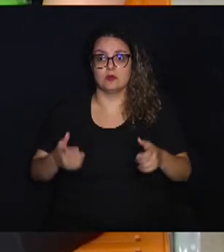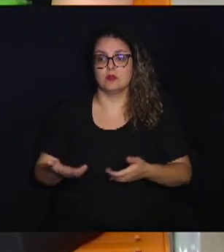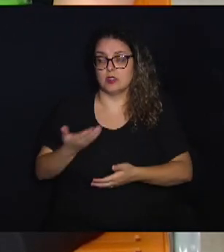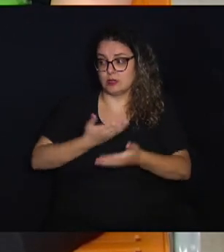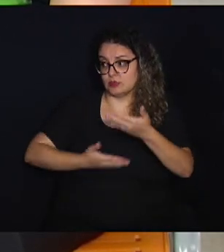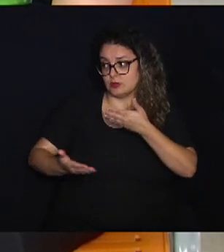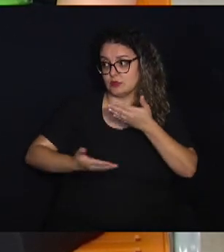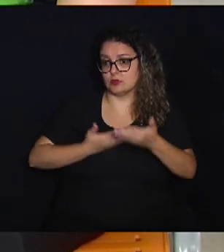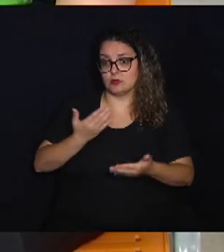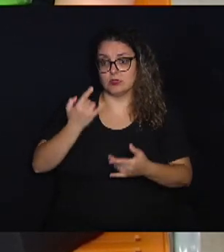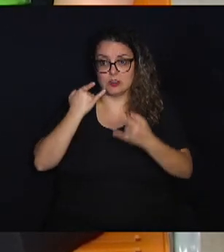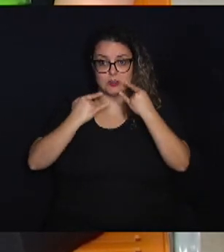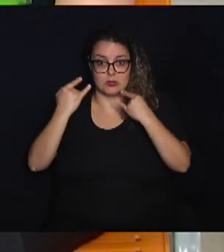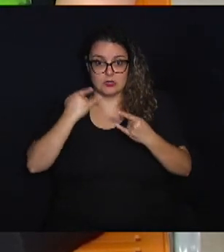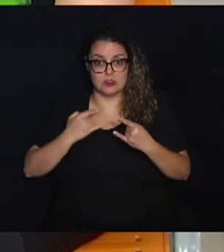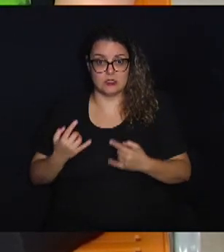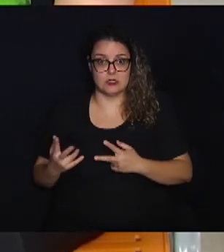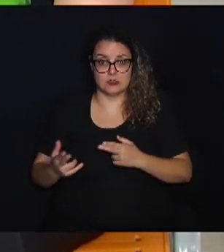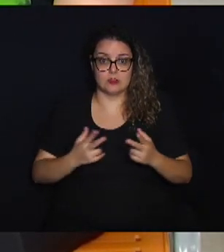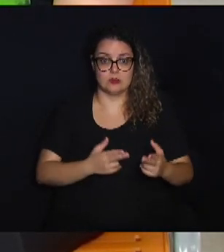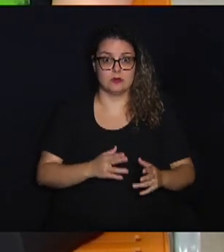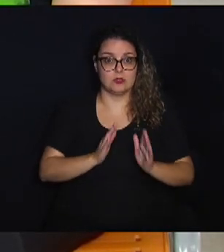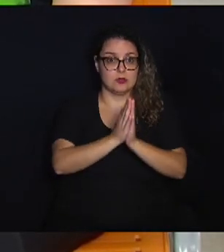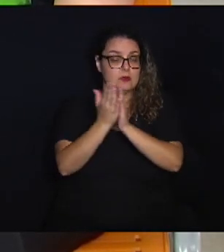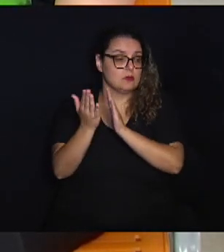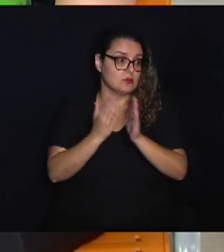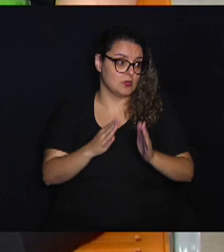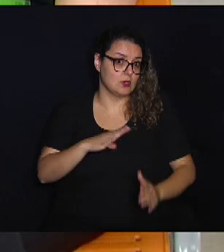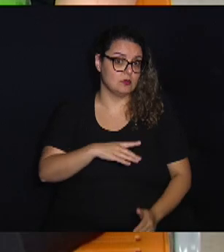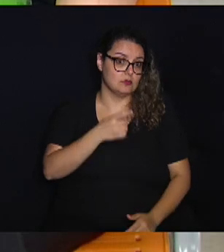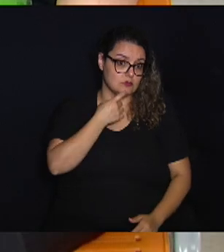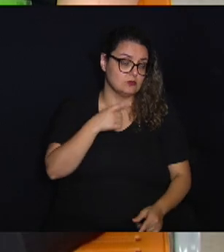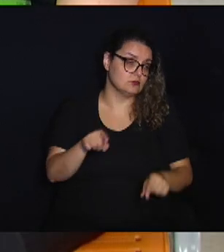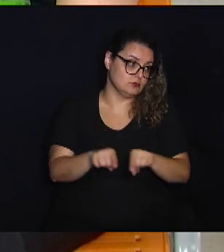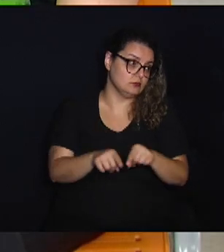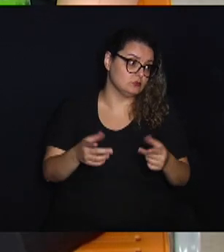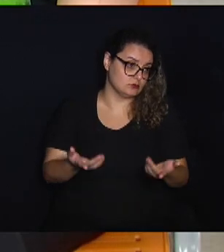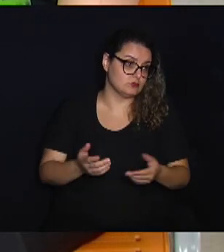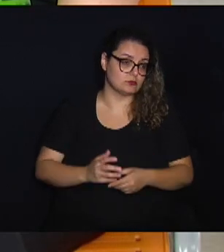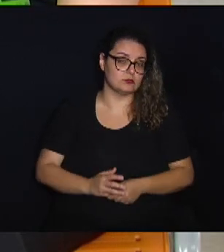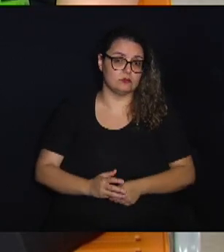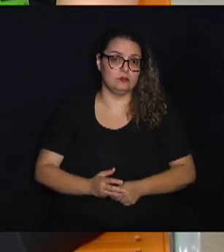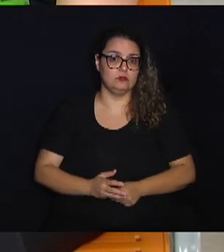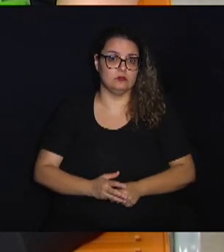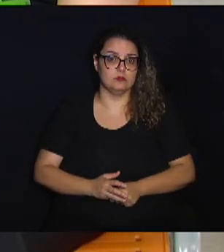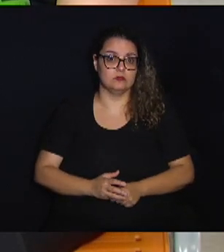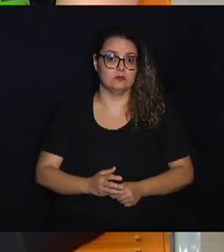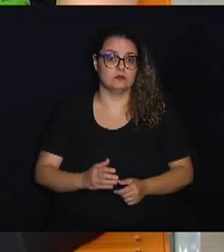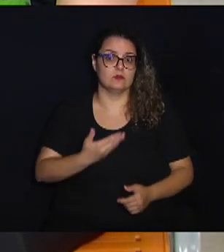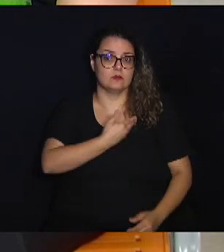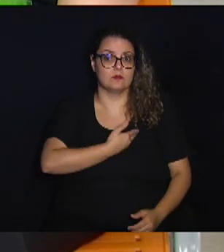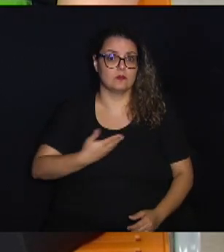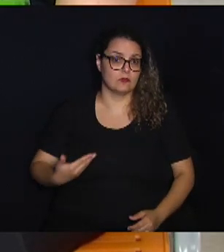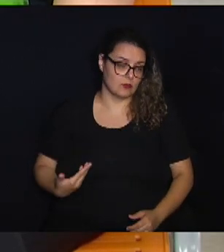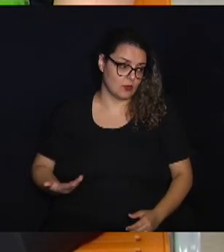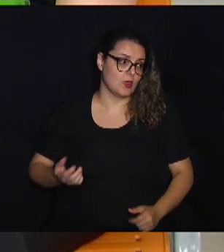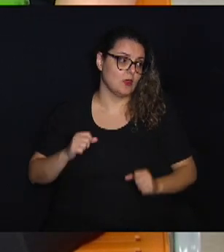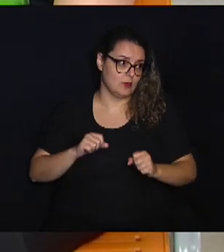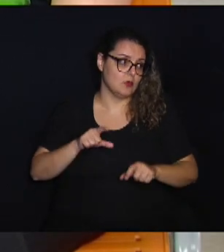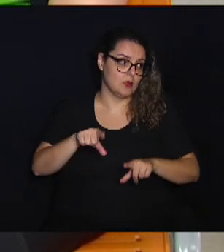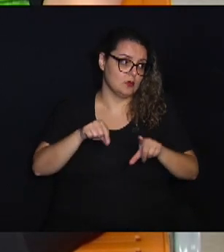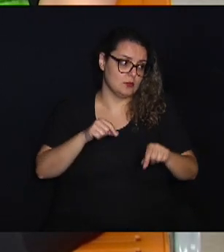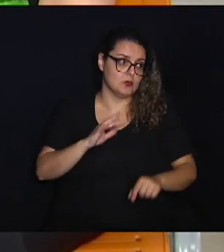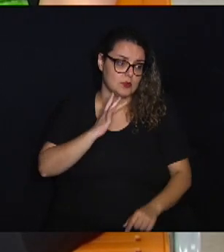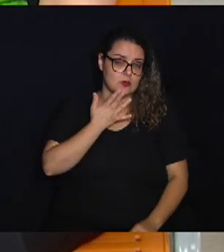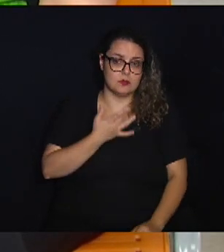compartilham um interesse em comum. Bom, vamos lá. Biblioteca em Campinas também tem, né, bibliotecas públicas que podem ser boas opções, né?